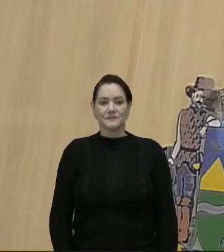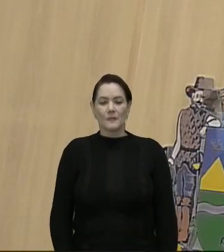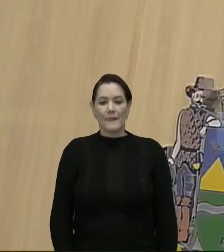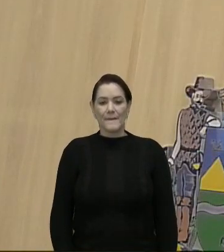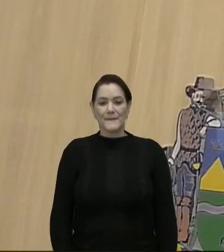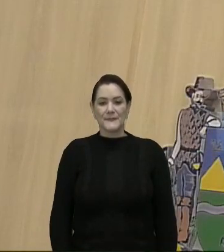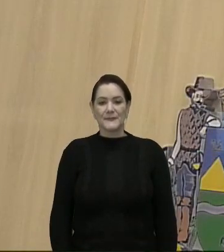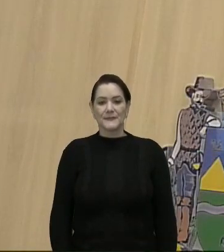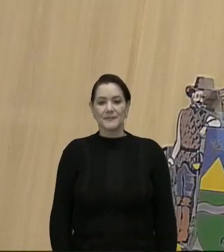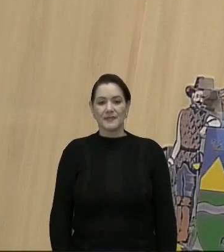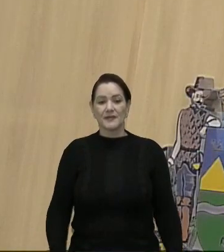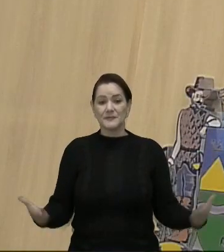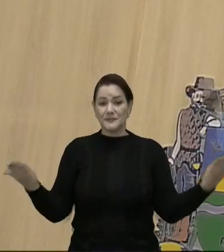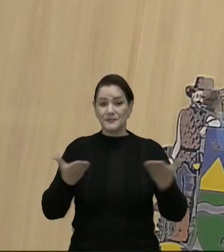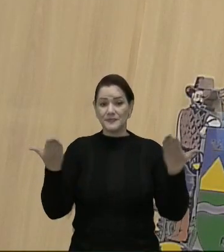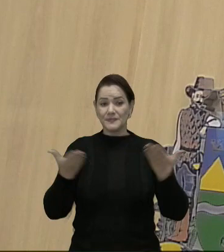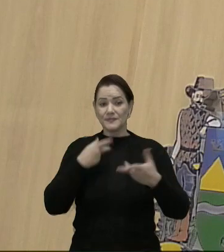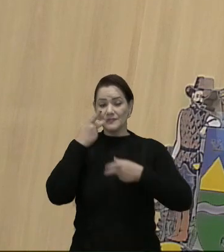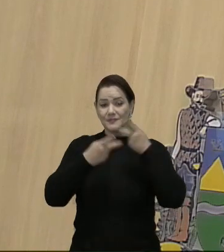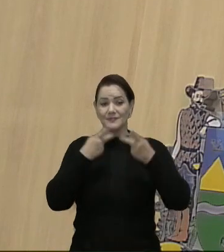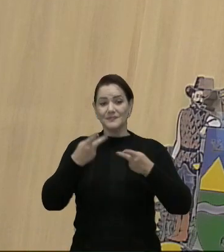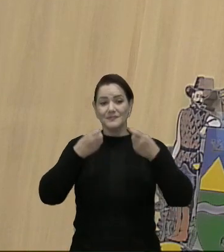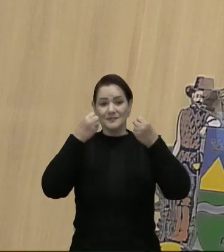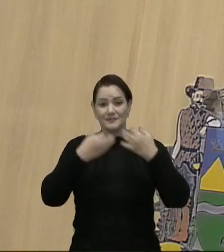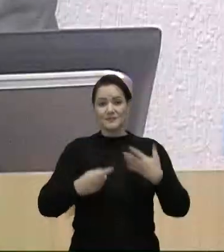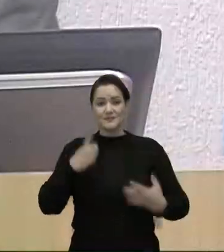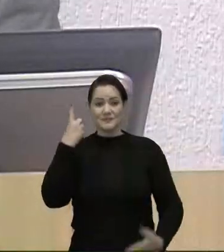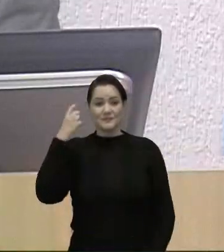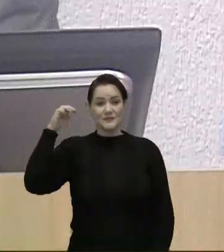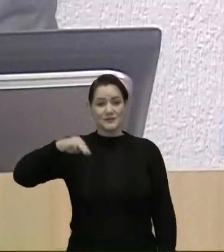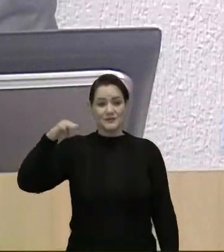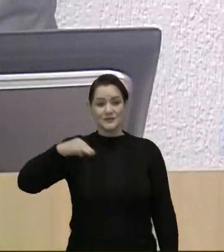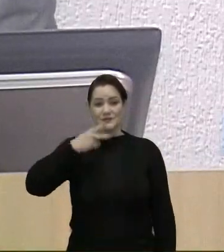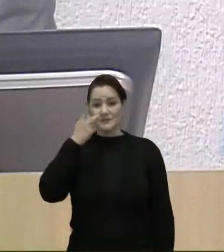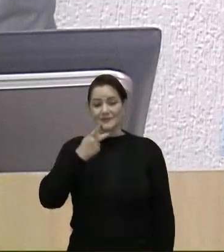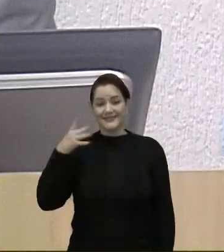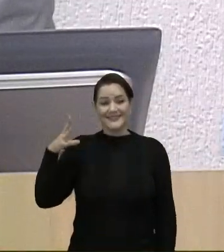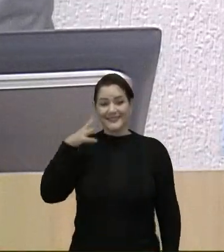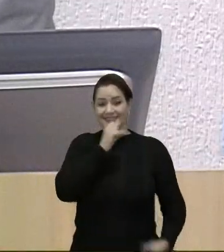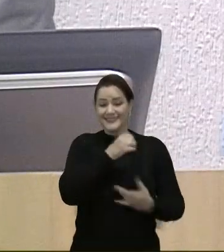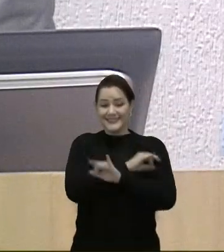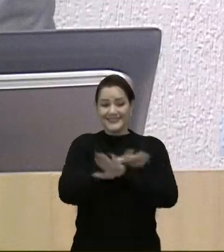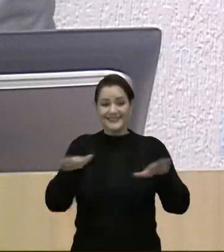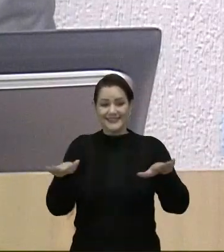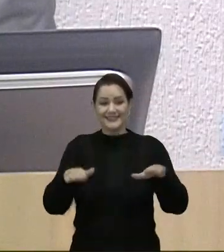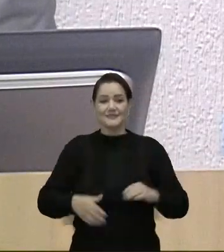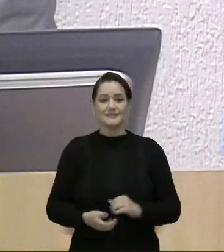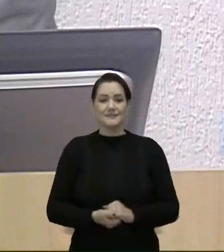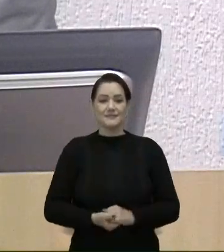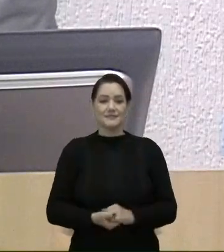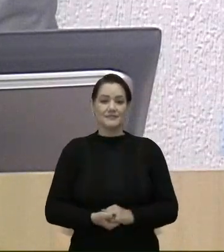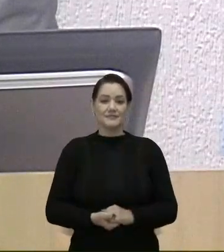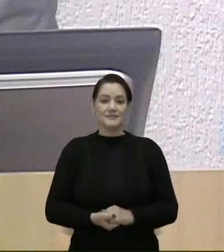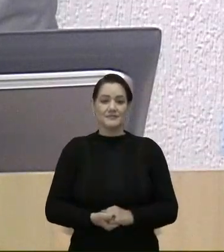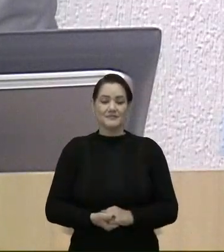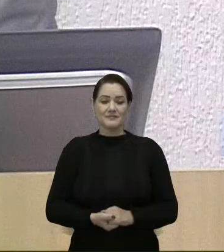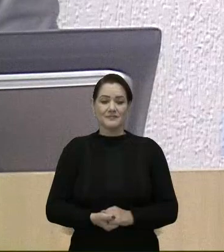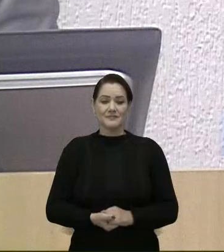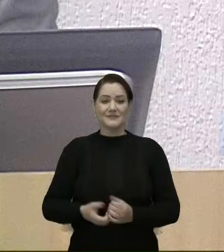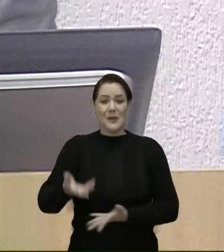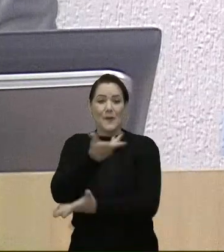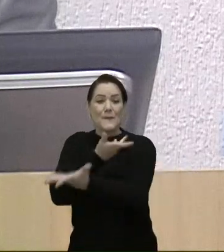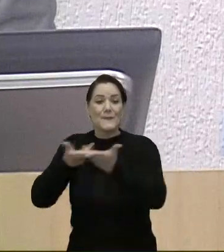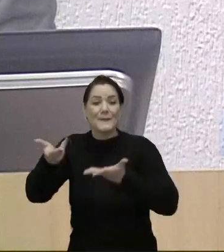O Tigrão colocou bem, e para um minuto de fala, para a gente poder encerrar, para nós encerrarmos, partilhamos